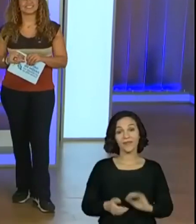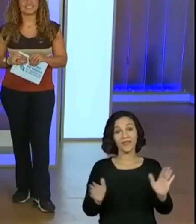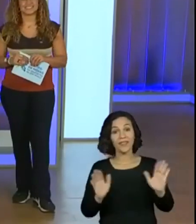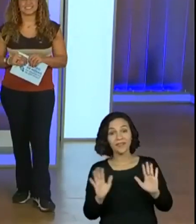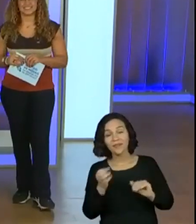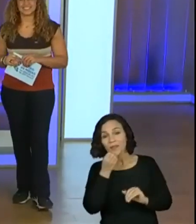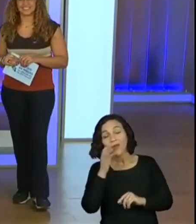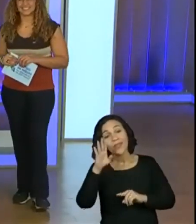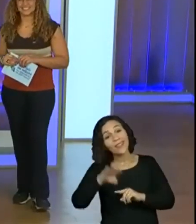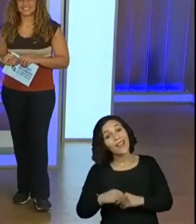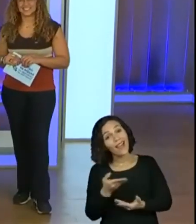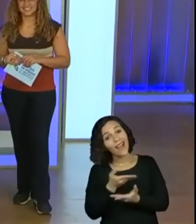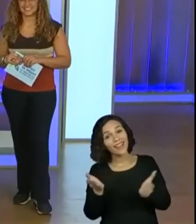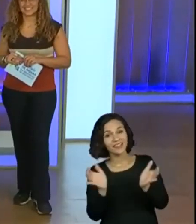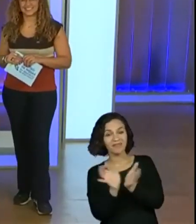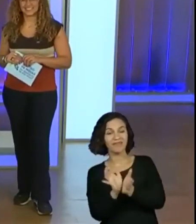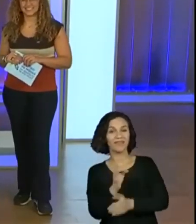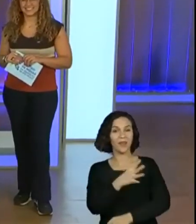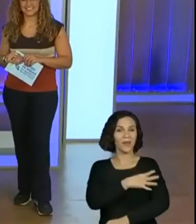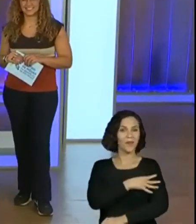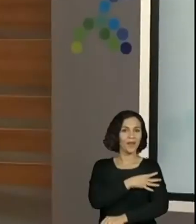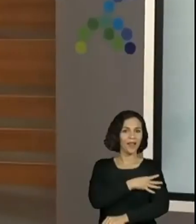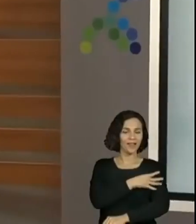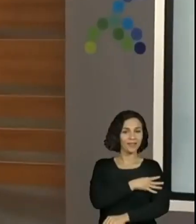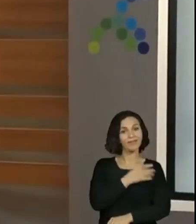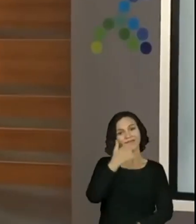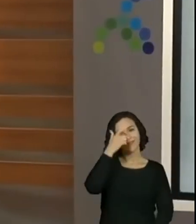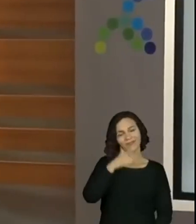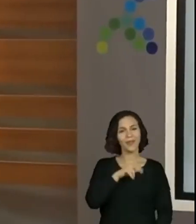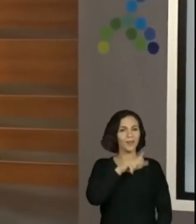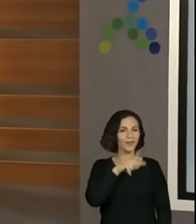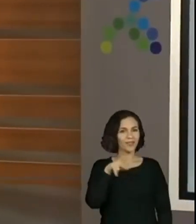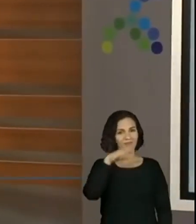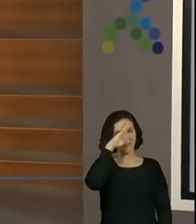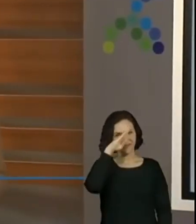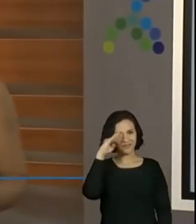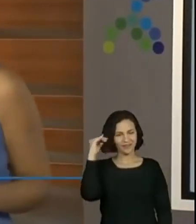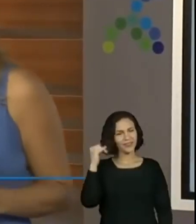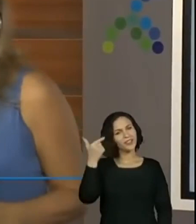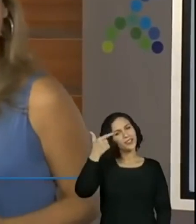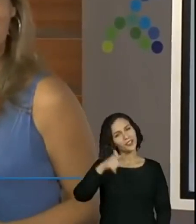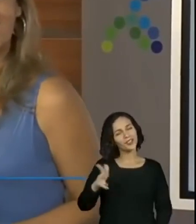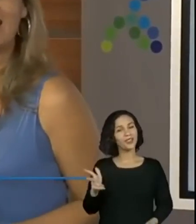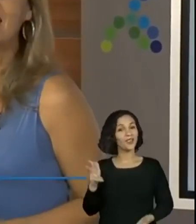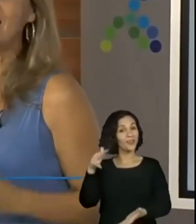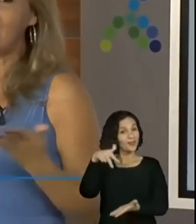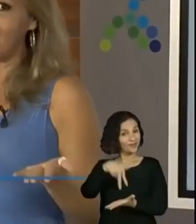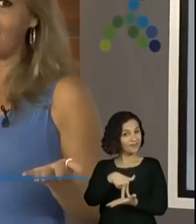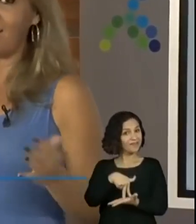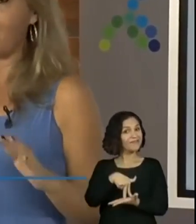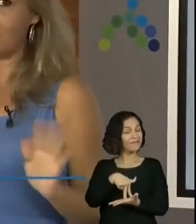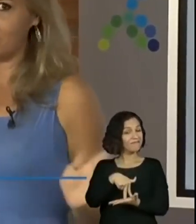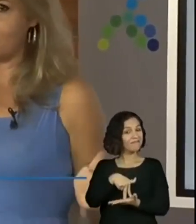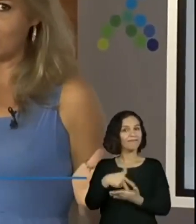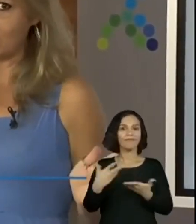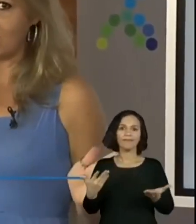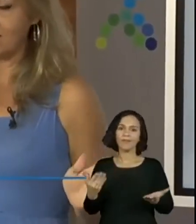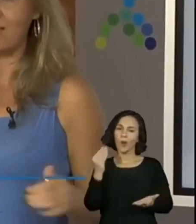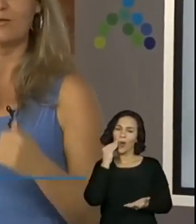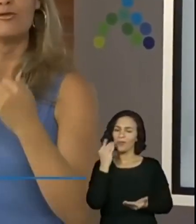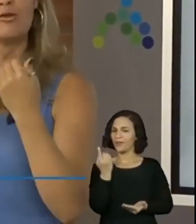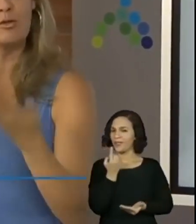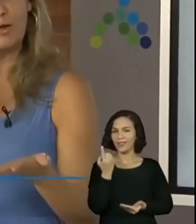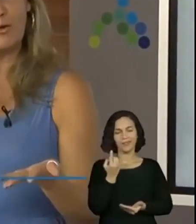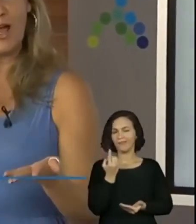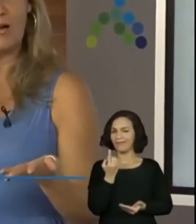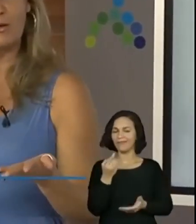Boa tarde, turma do quarto ano. Professora Regiane, mais uma vez aqui. E, claro, não estou